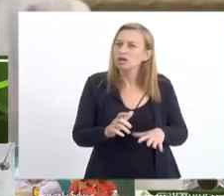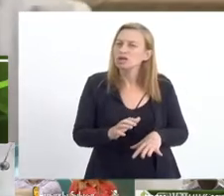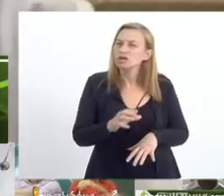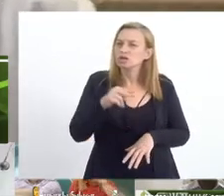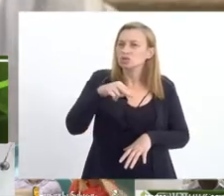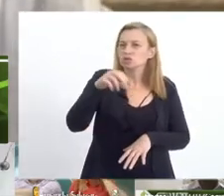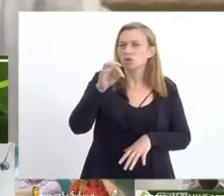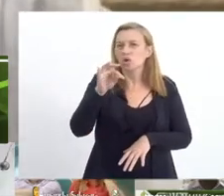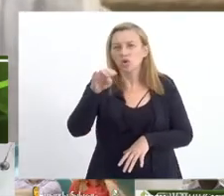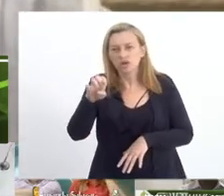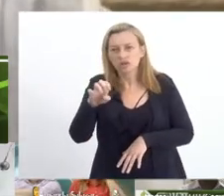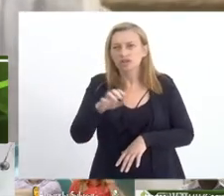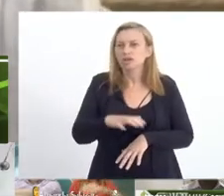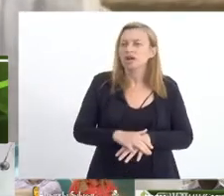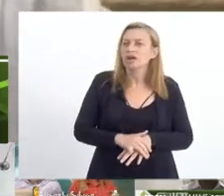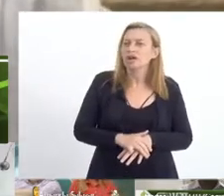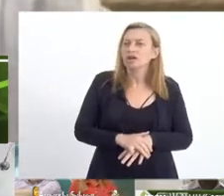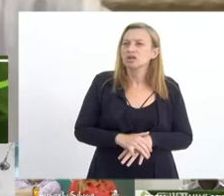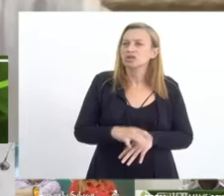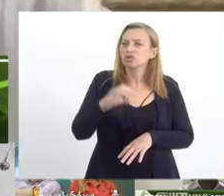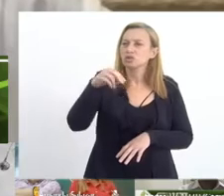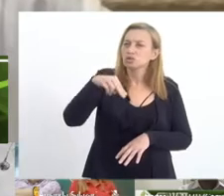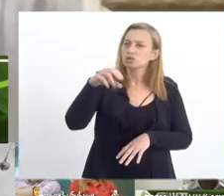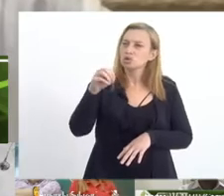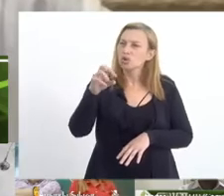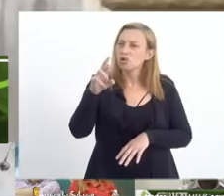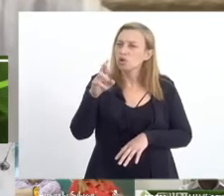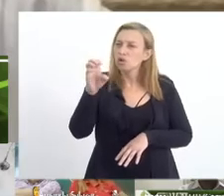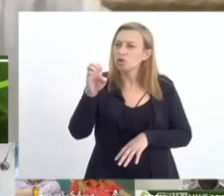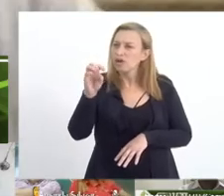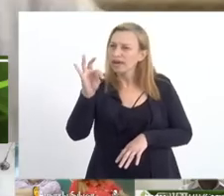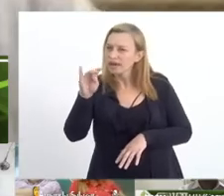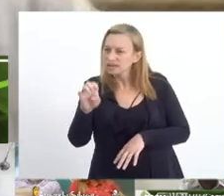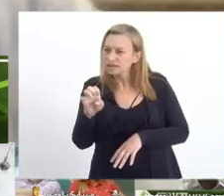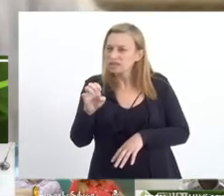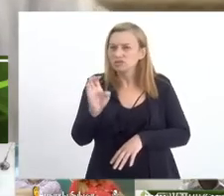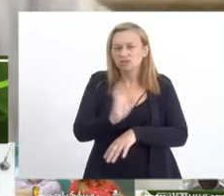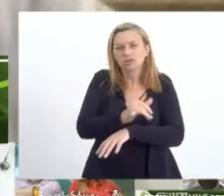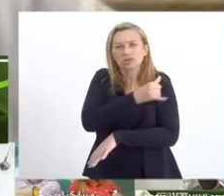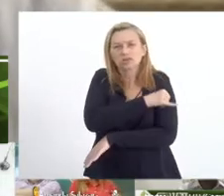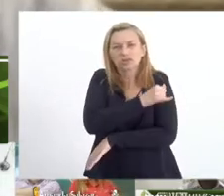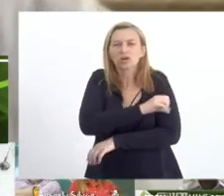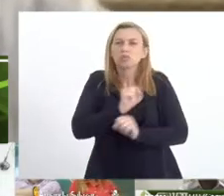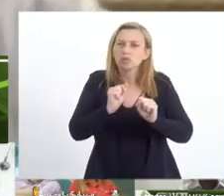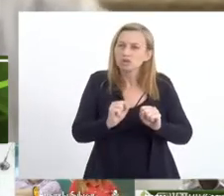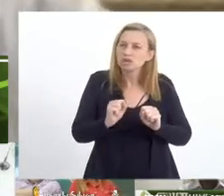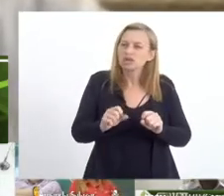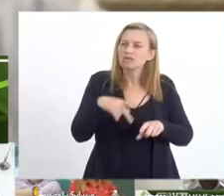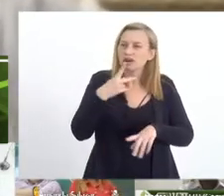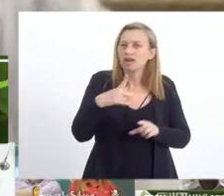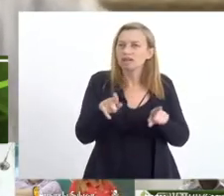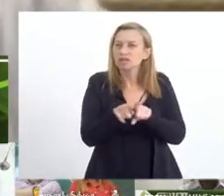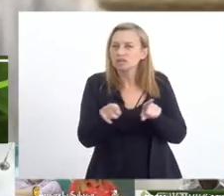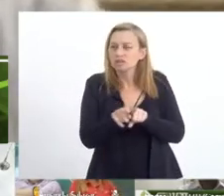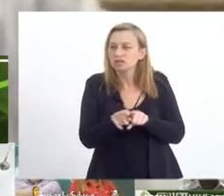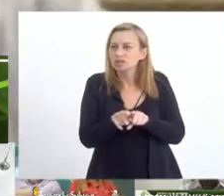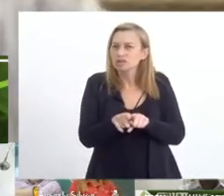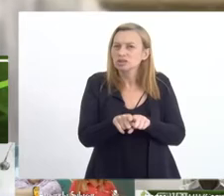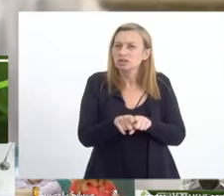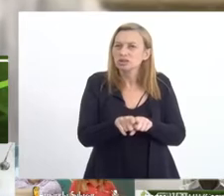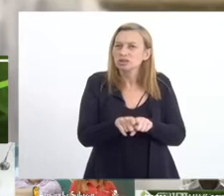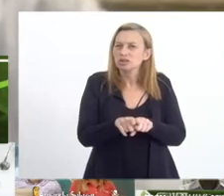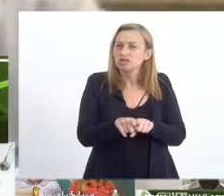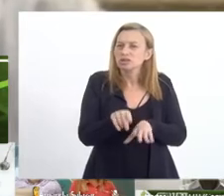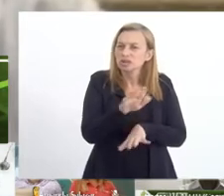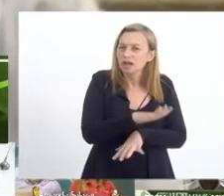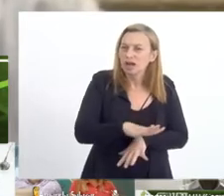norte, como a região noroeste do estado do Rio de Janeiro. Poderíamos acrescentar também boa parte do